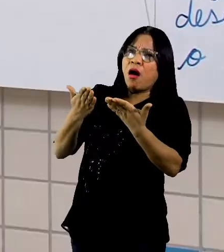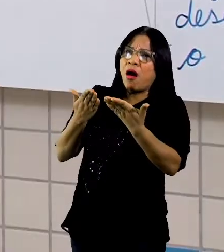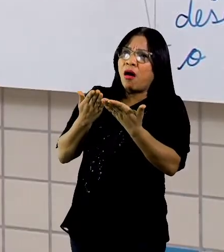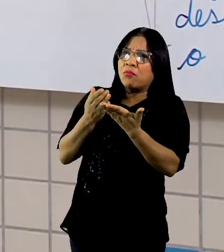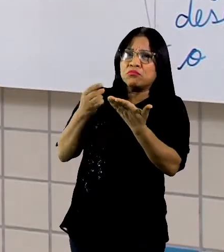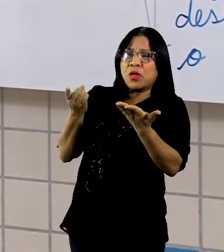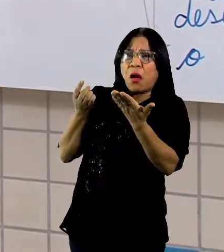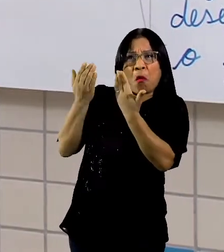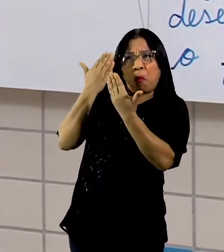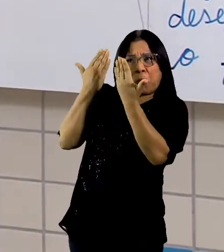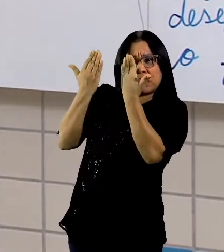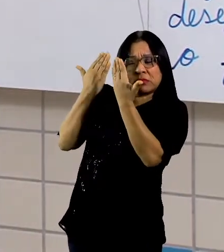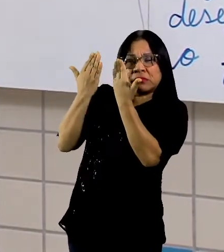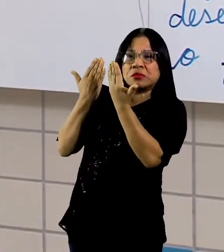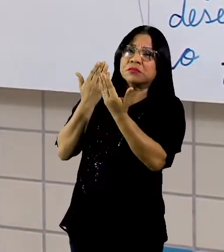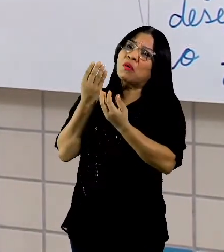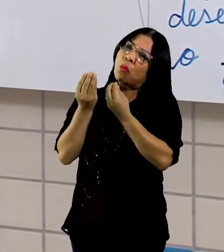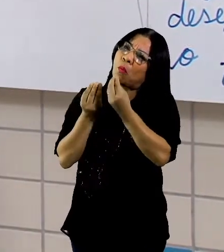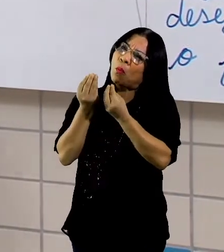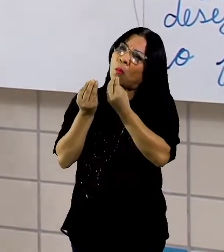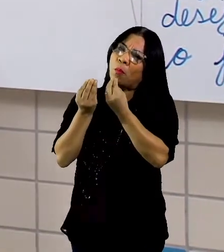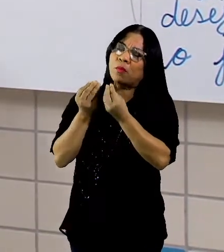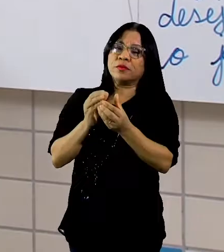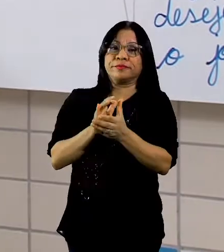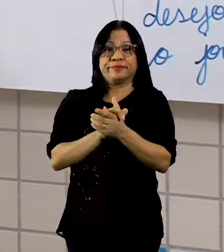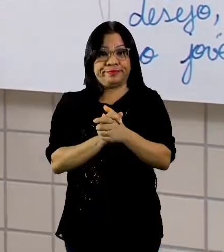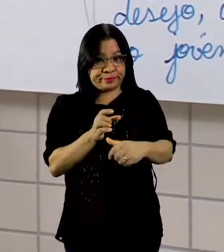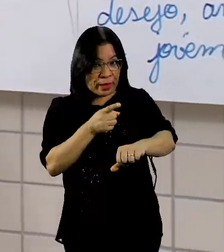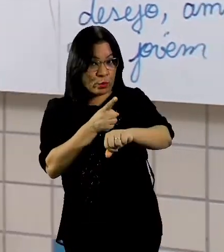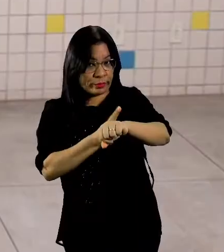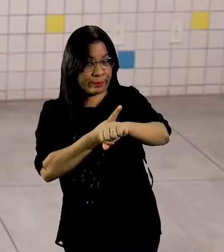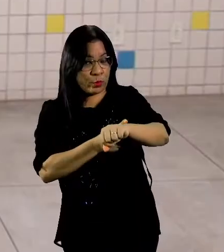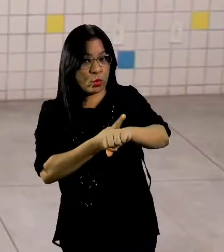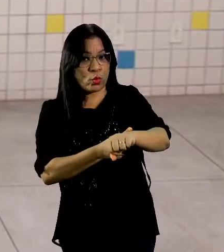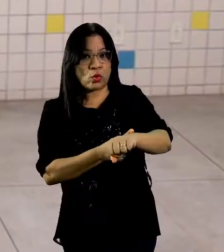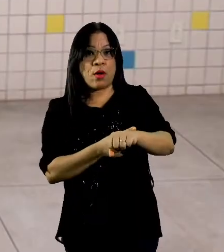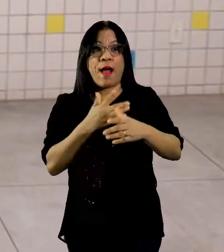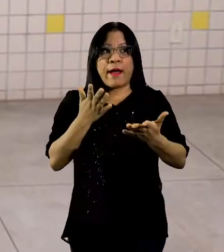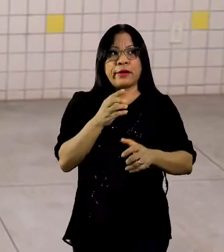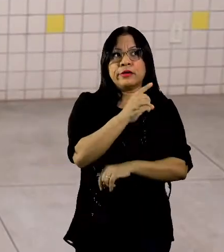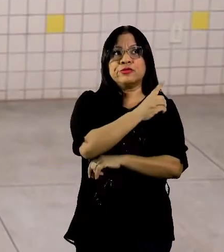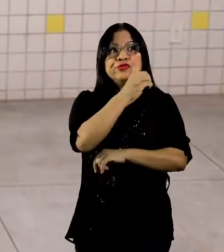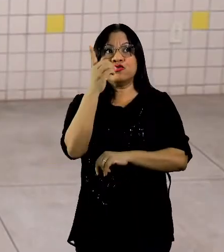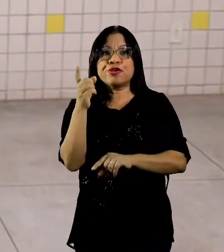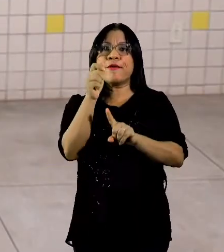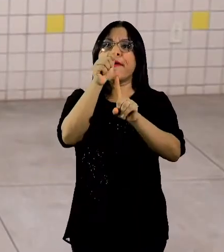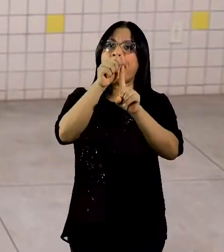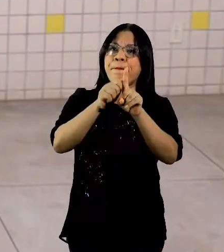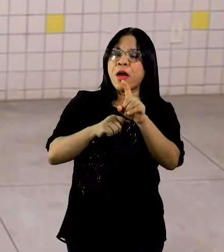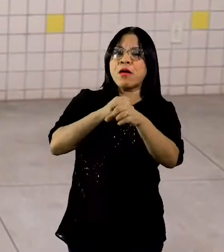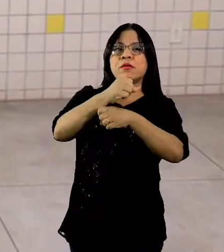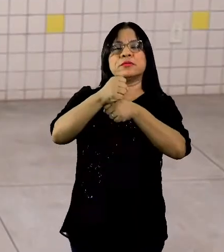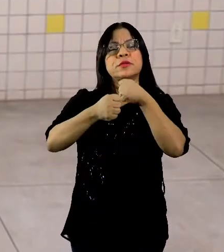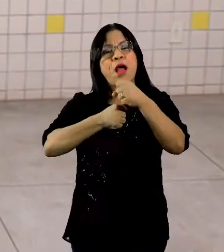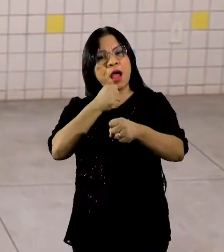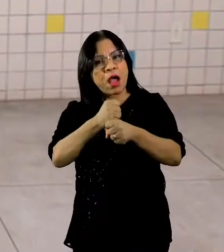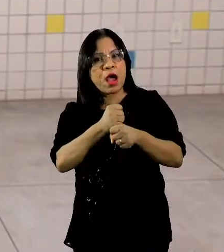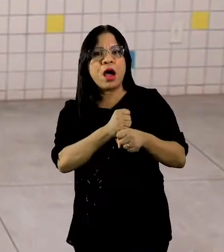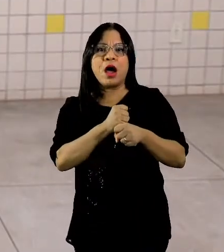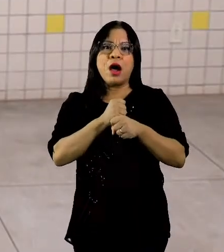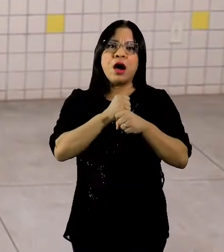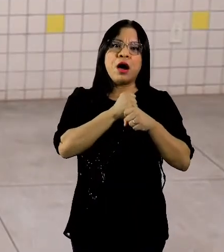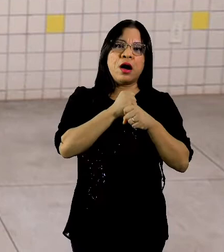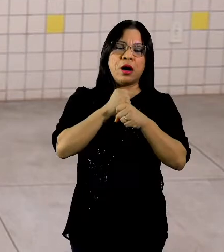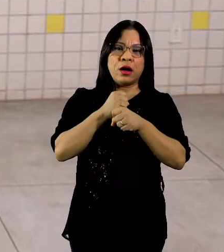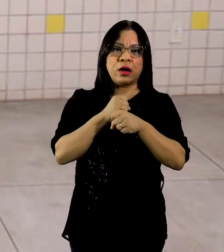ou psicológico? O tempo cronológico é marcado por dias, meses, anos,